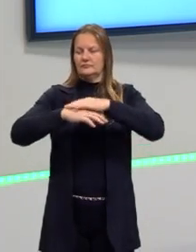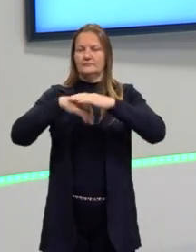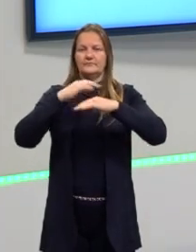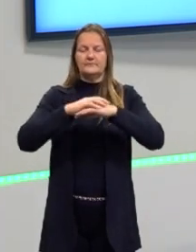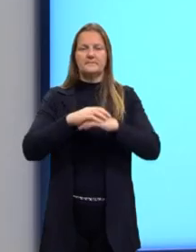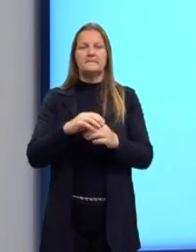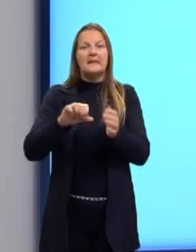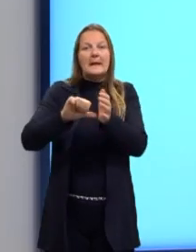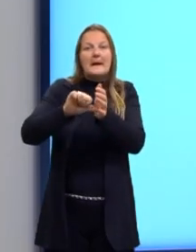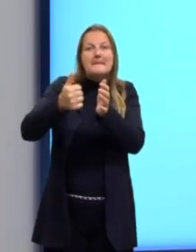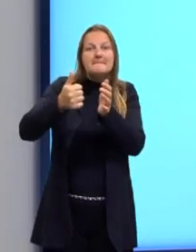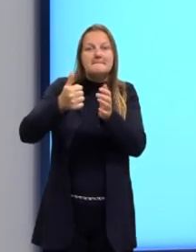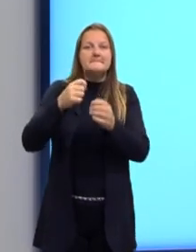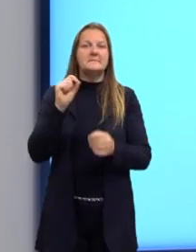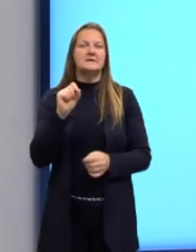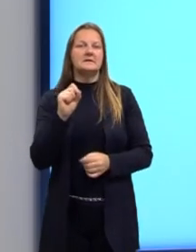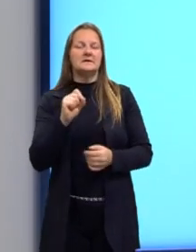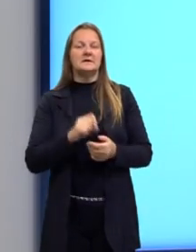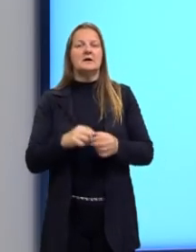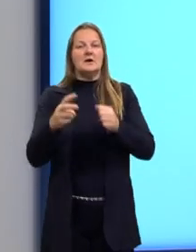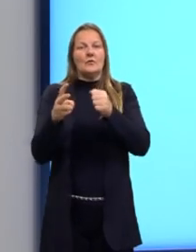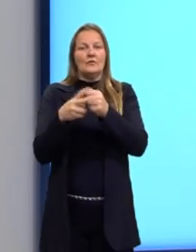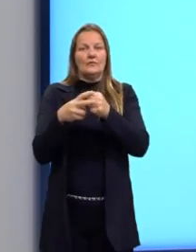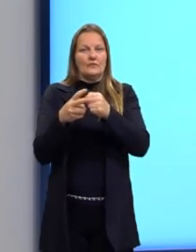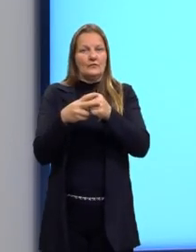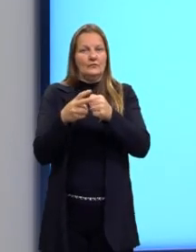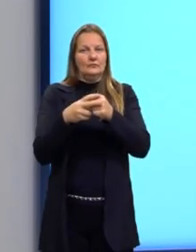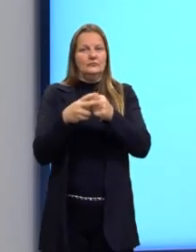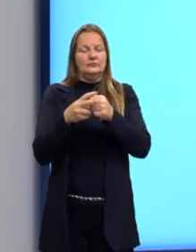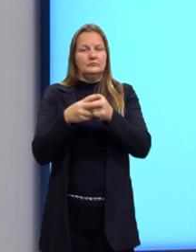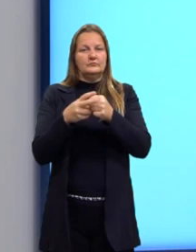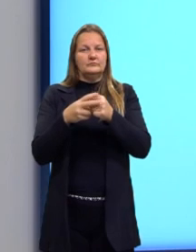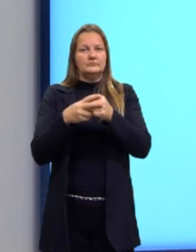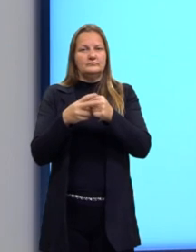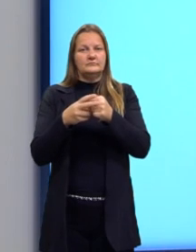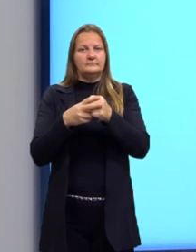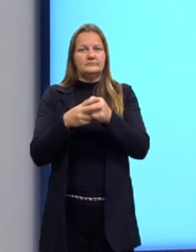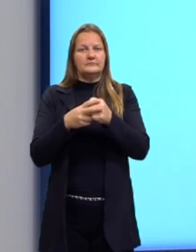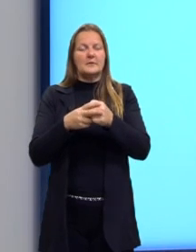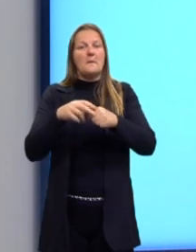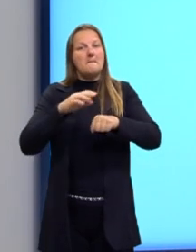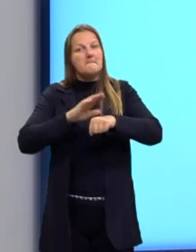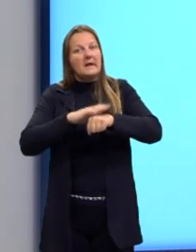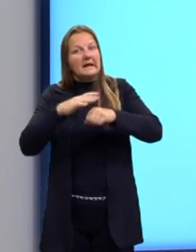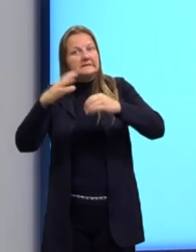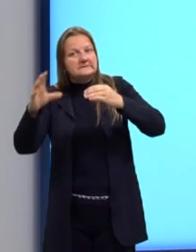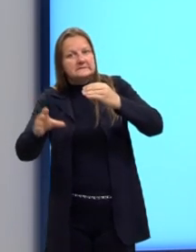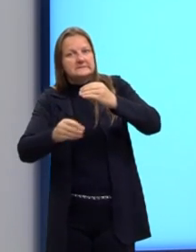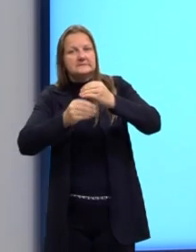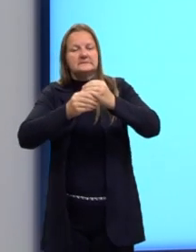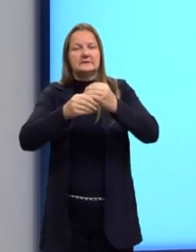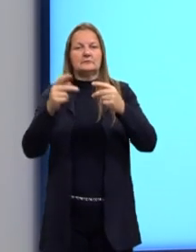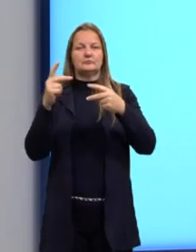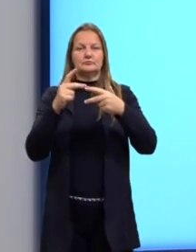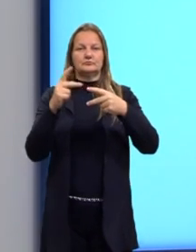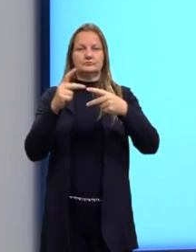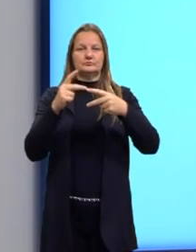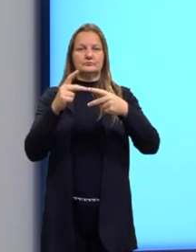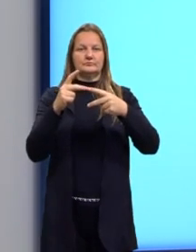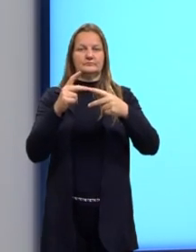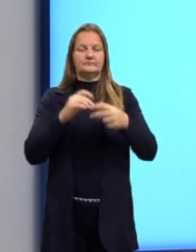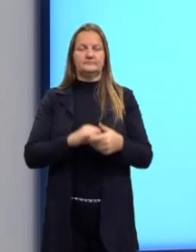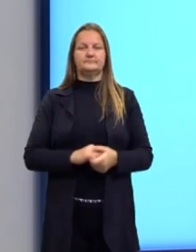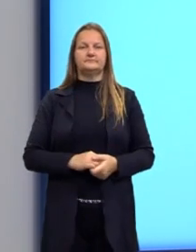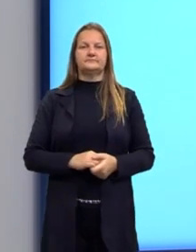A primeira é o verbo é mais comum o verbo mais a preposição